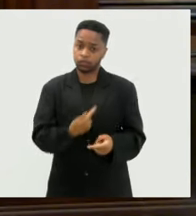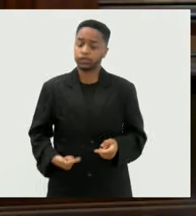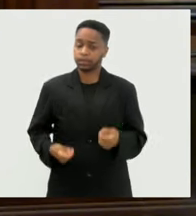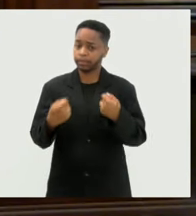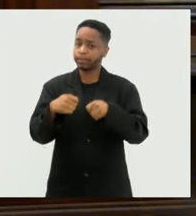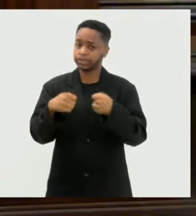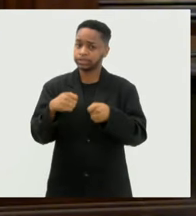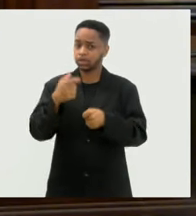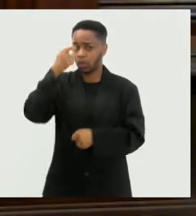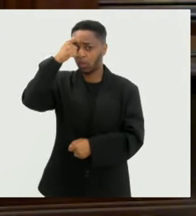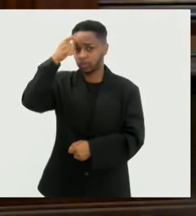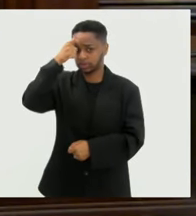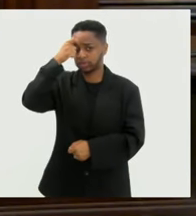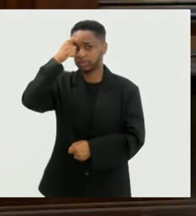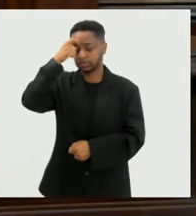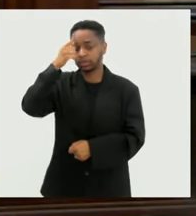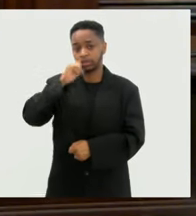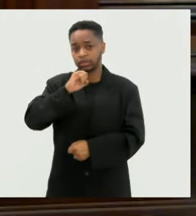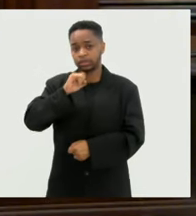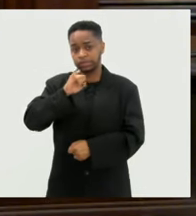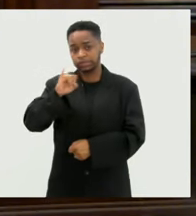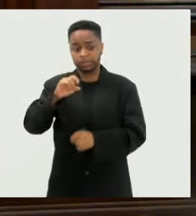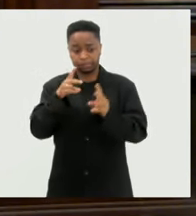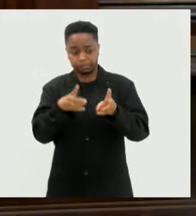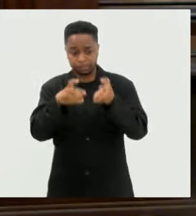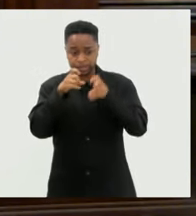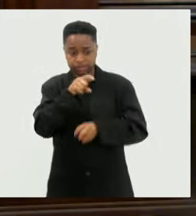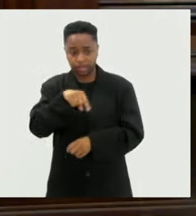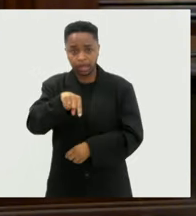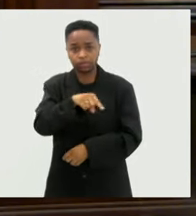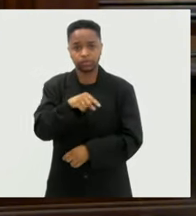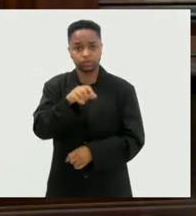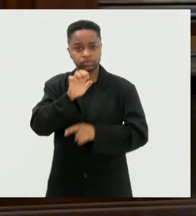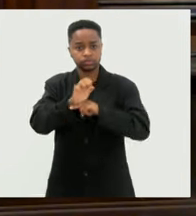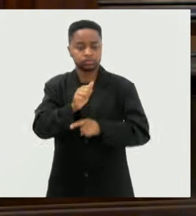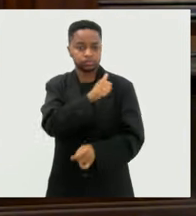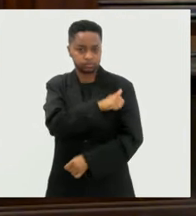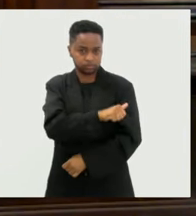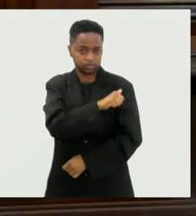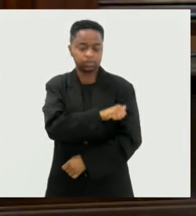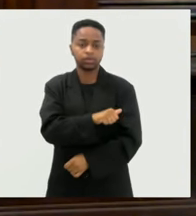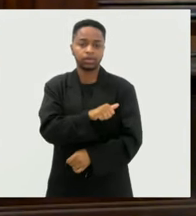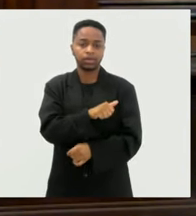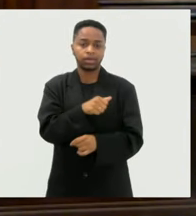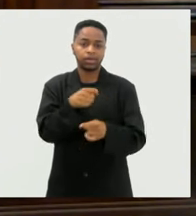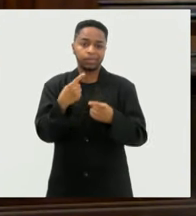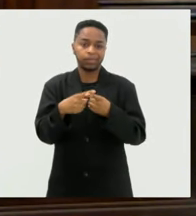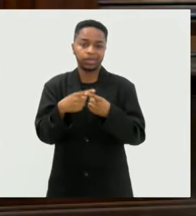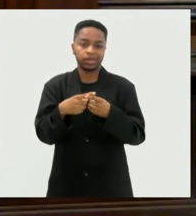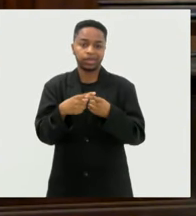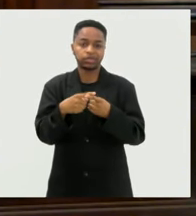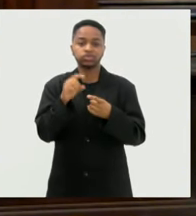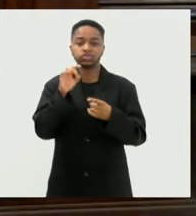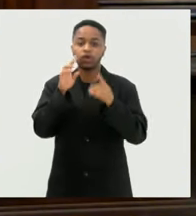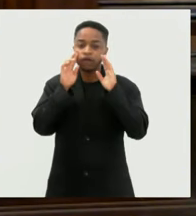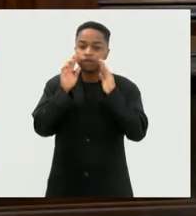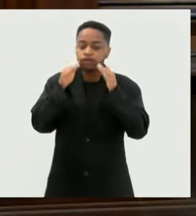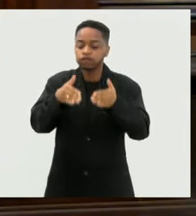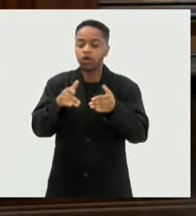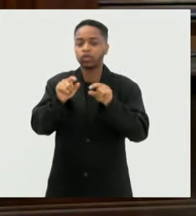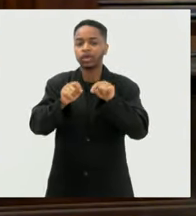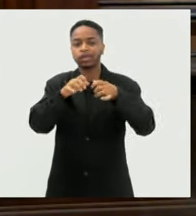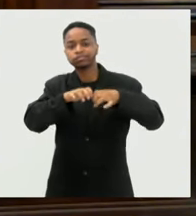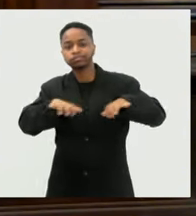mais consciência quando olhar efetivamente para o estado do Rio de Janeiro com esse olhar segregador, racista,